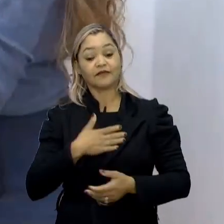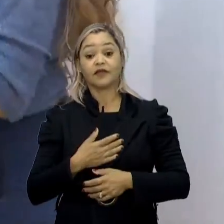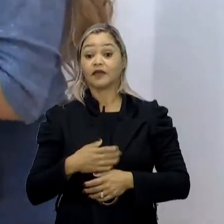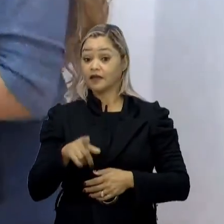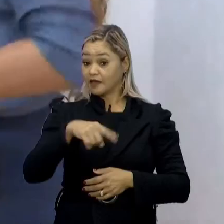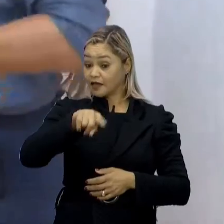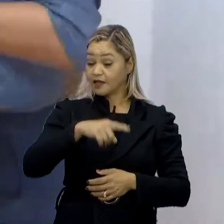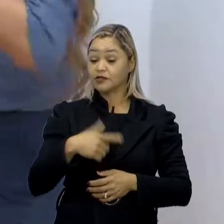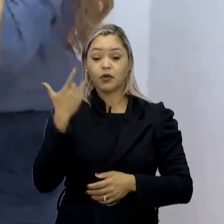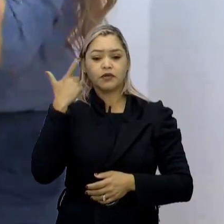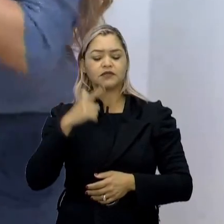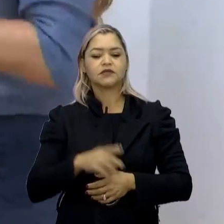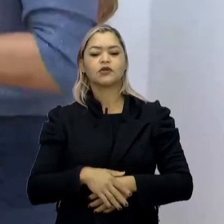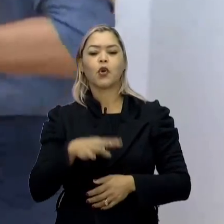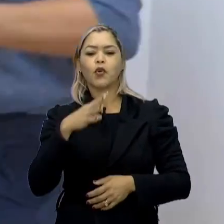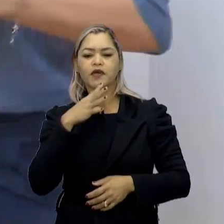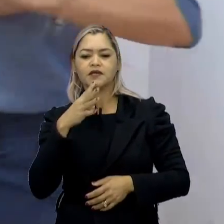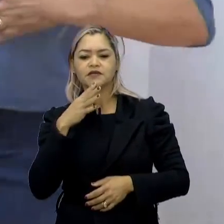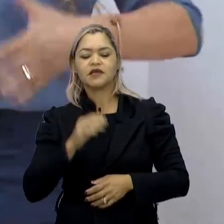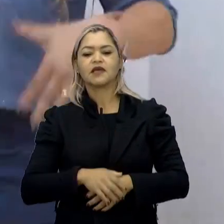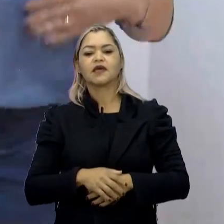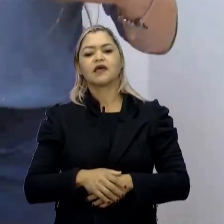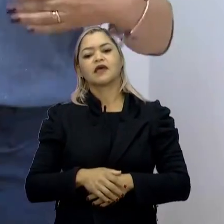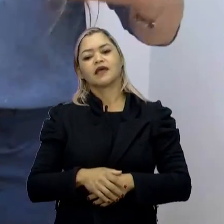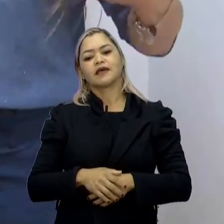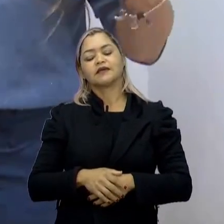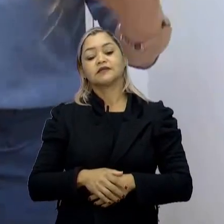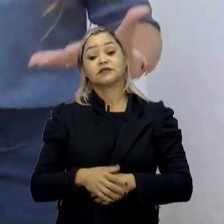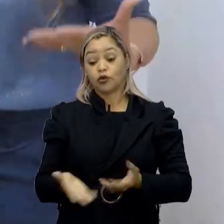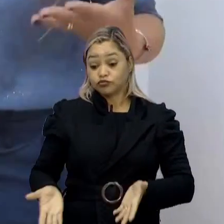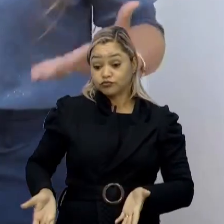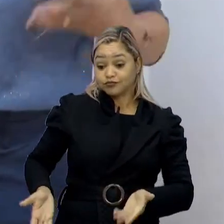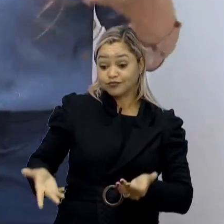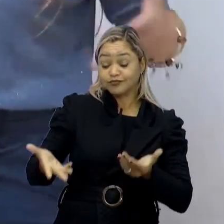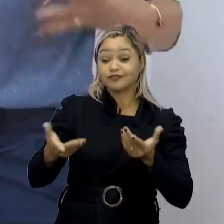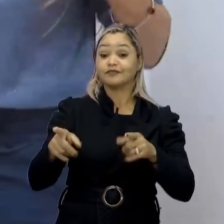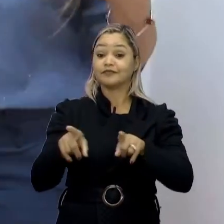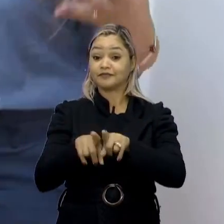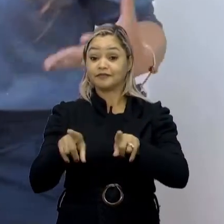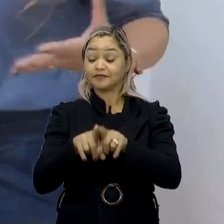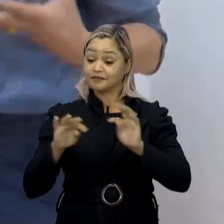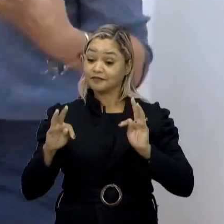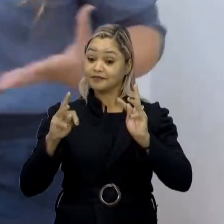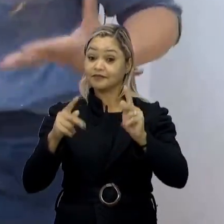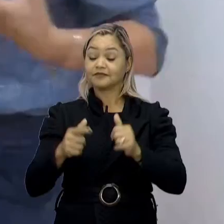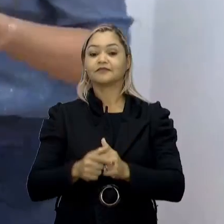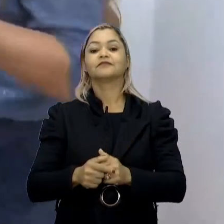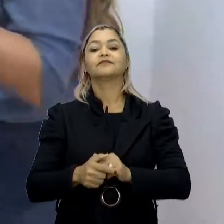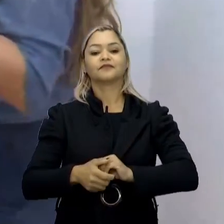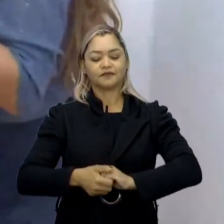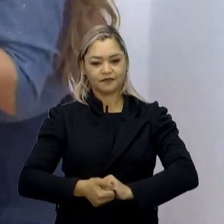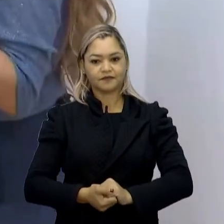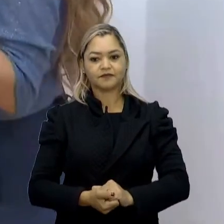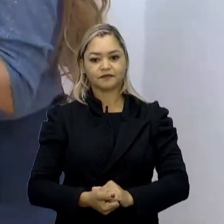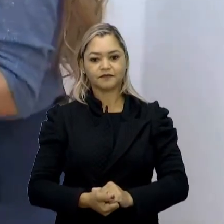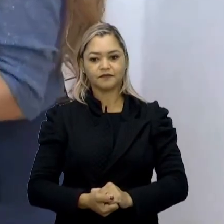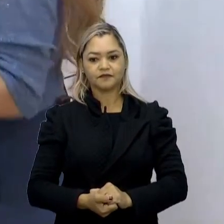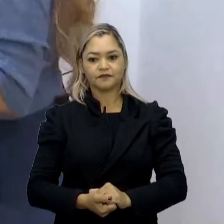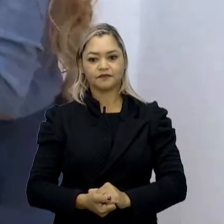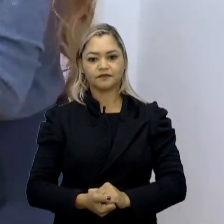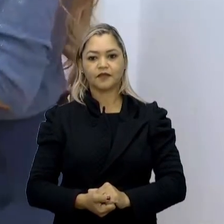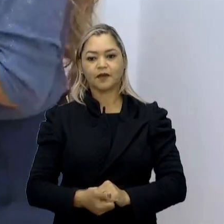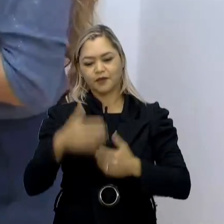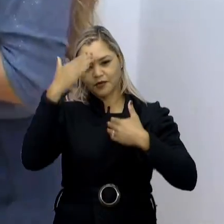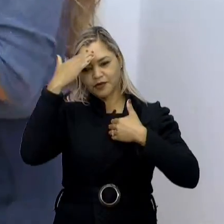também sobre você, do seu canal, que é um incentivo também aí que continua no mundo de esporte. E